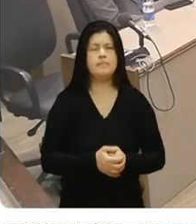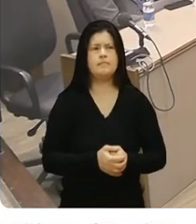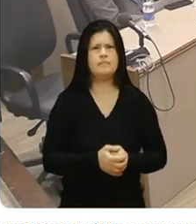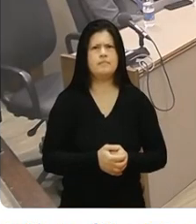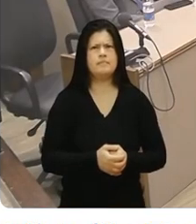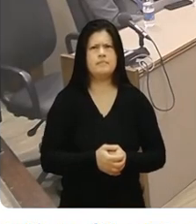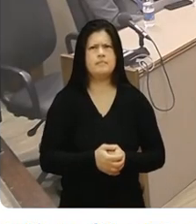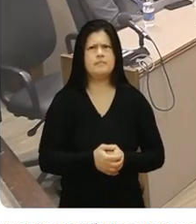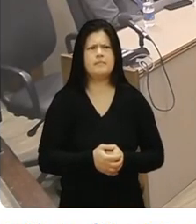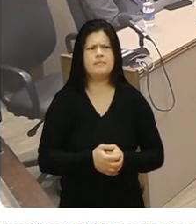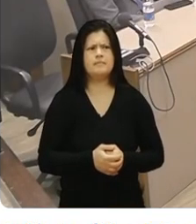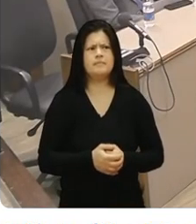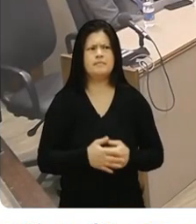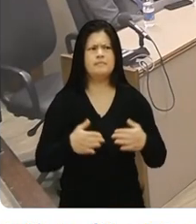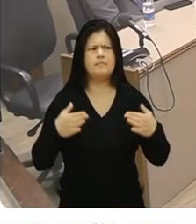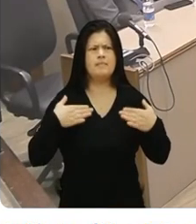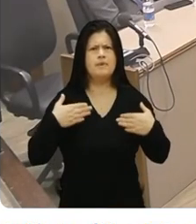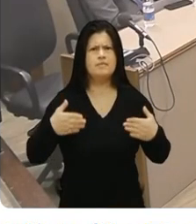neonatologia,